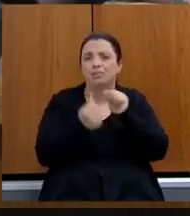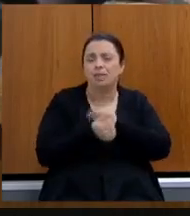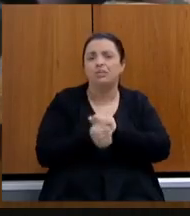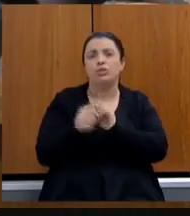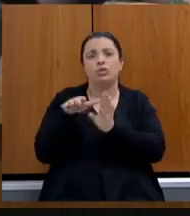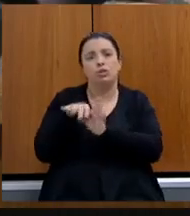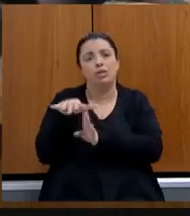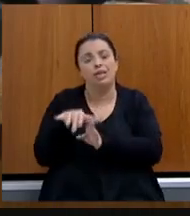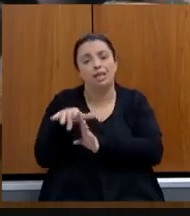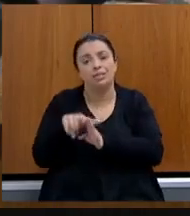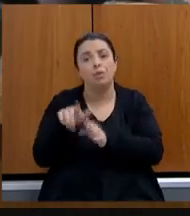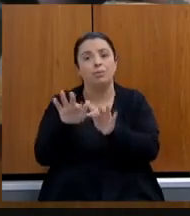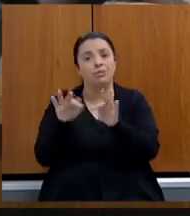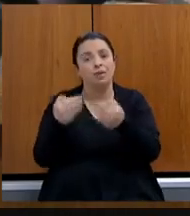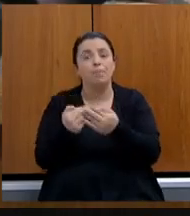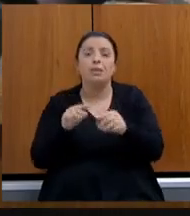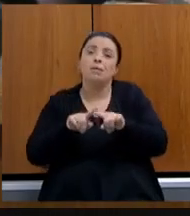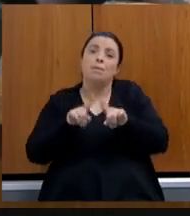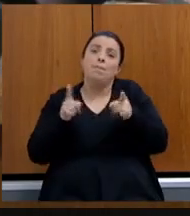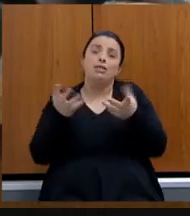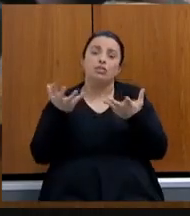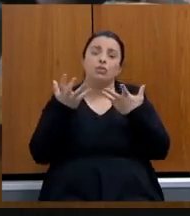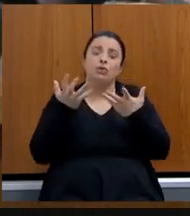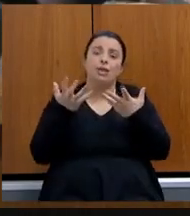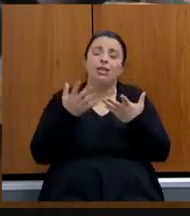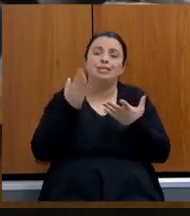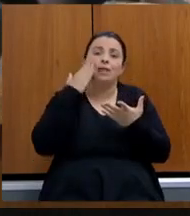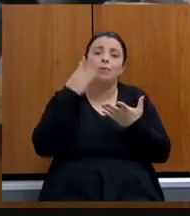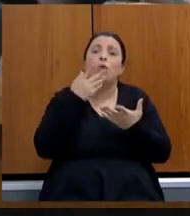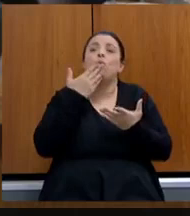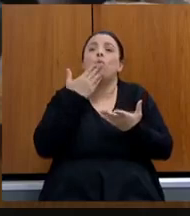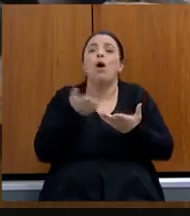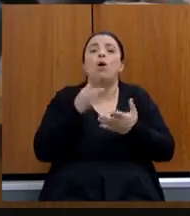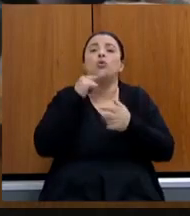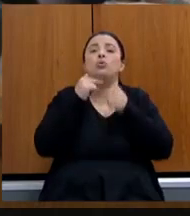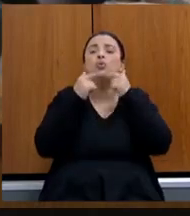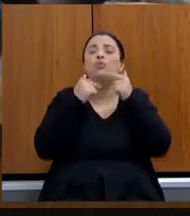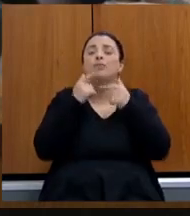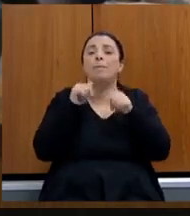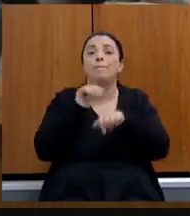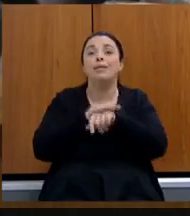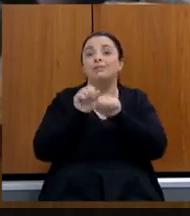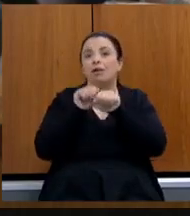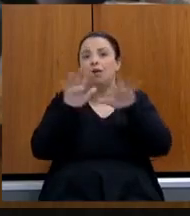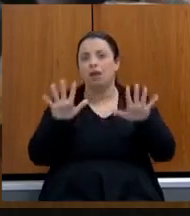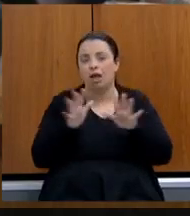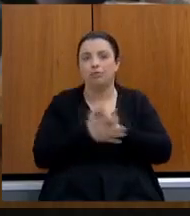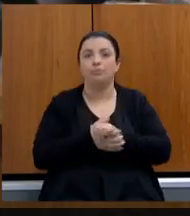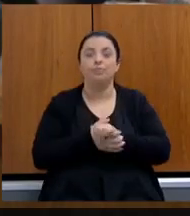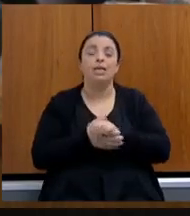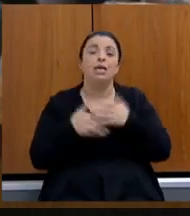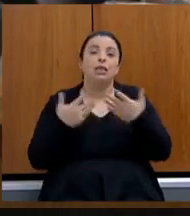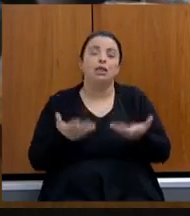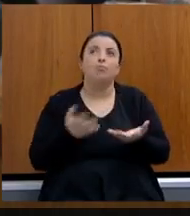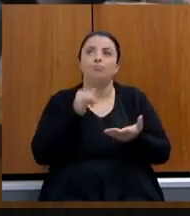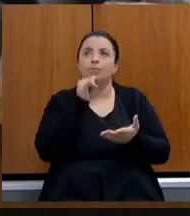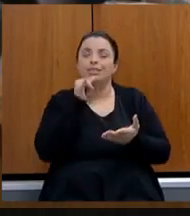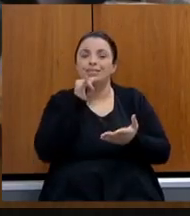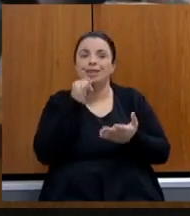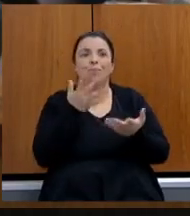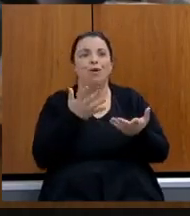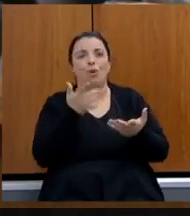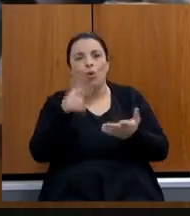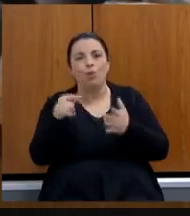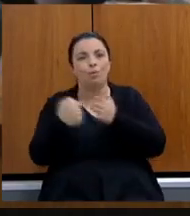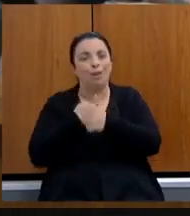orientações as famílias mas queria muito atender precisamente a sua dúvida em relação a entrega empregabilidade fome acho que estão